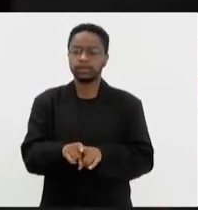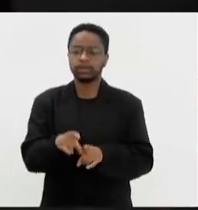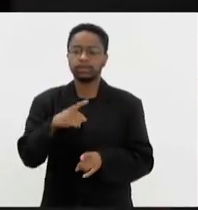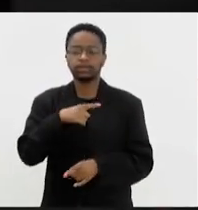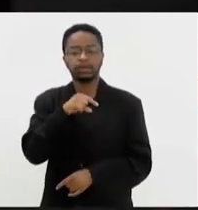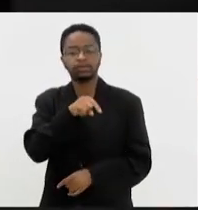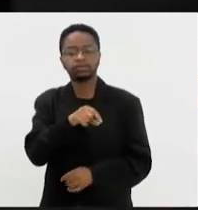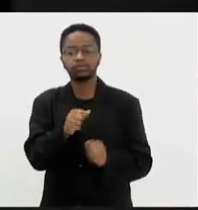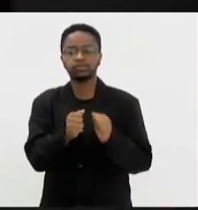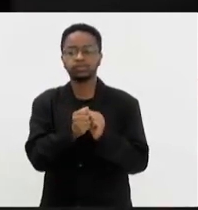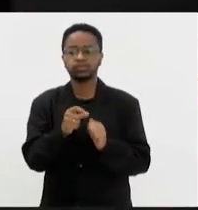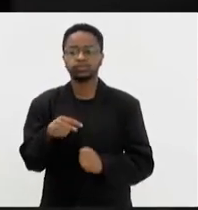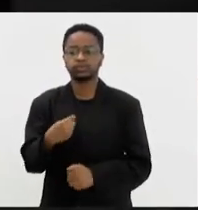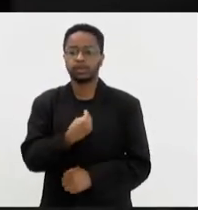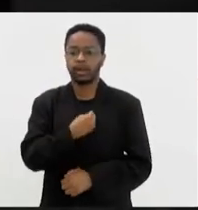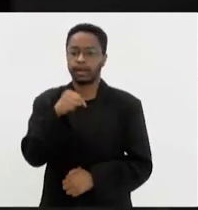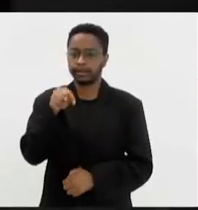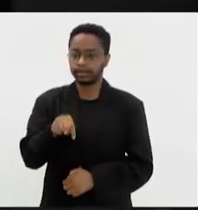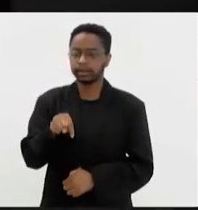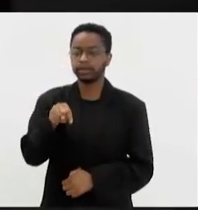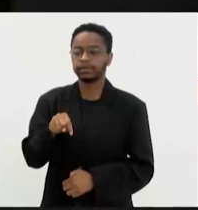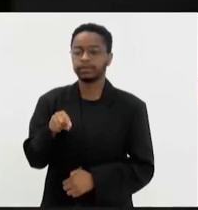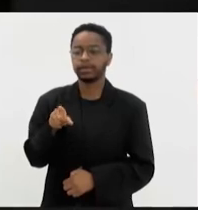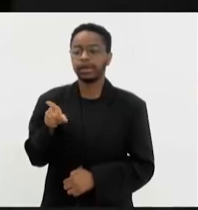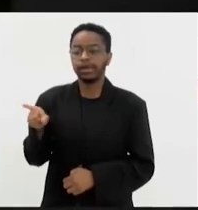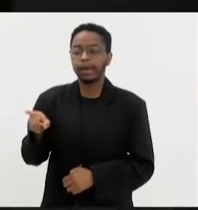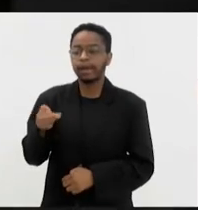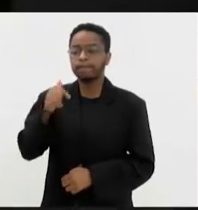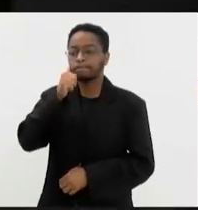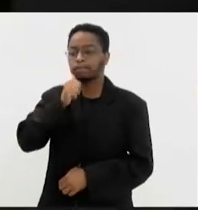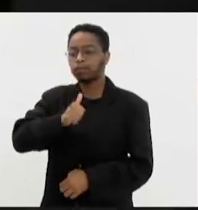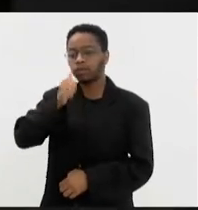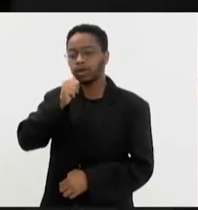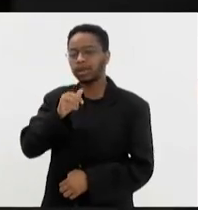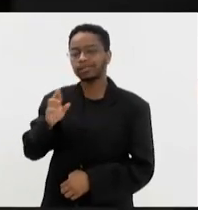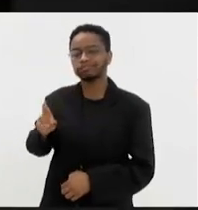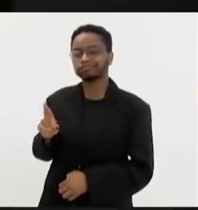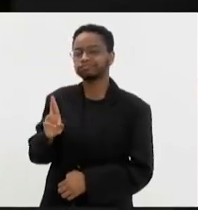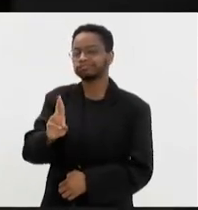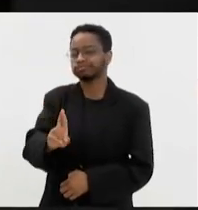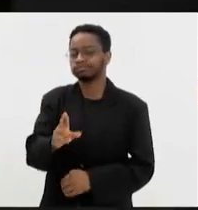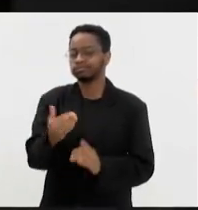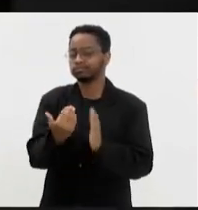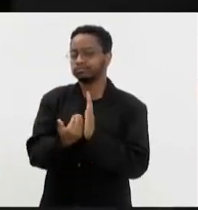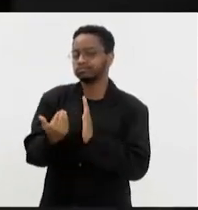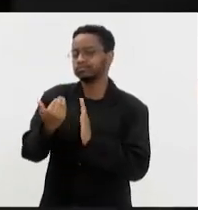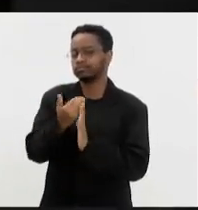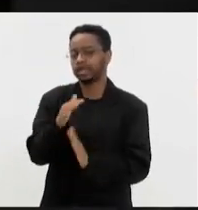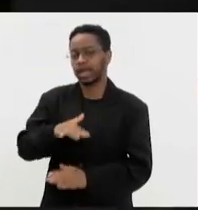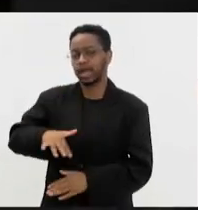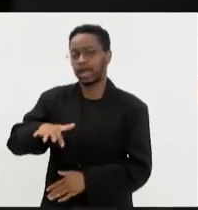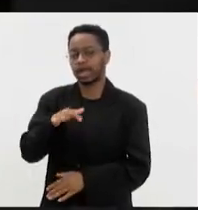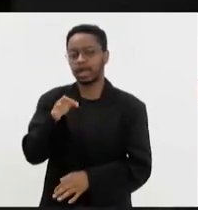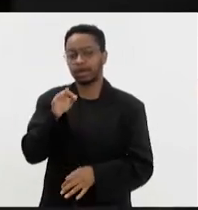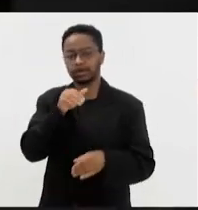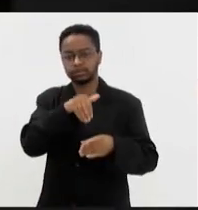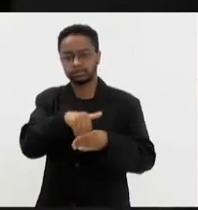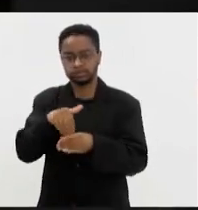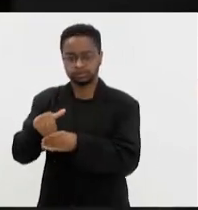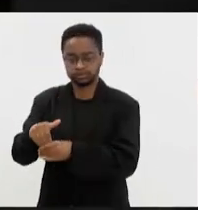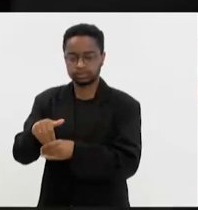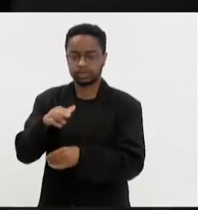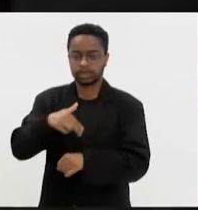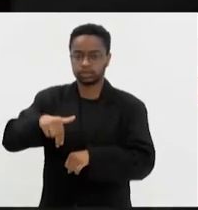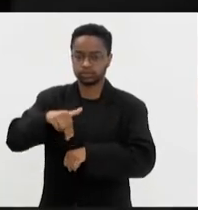aqui conosco nesse evento uma mulher que chega representando muito na corte eleitoral nacional